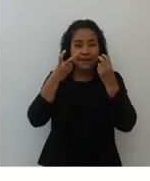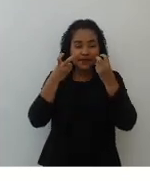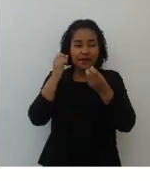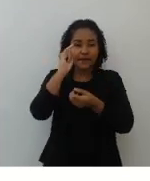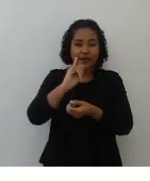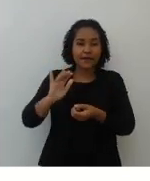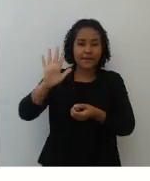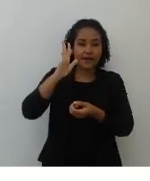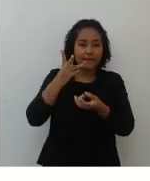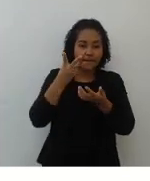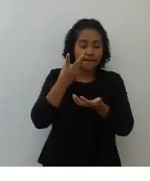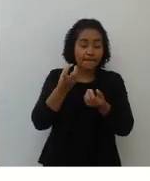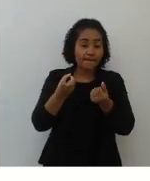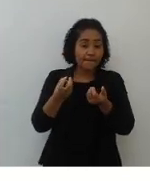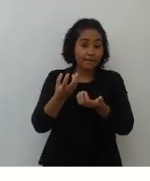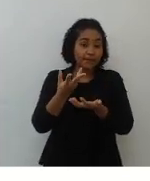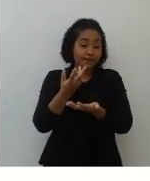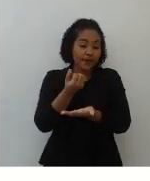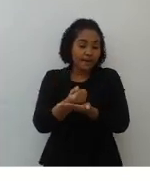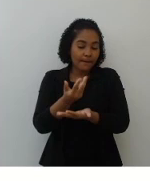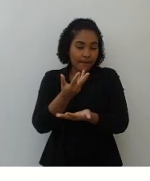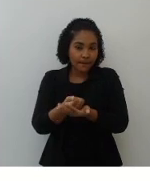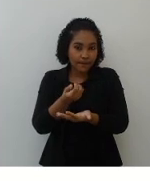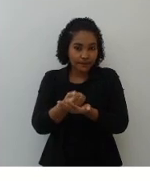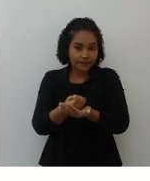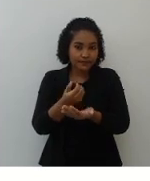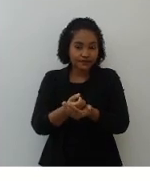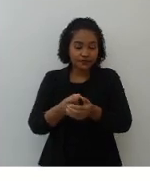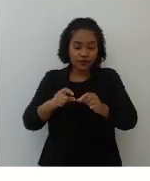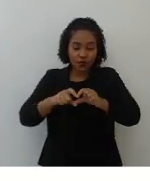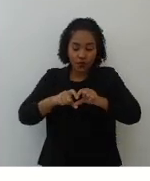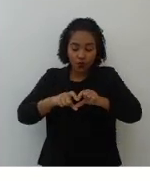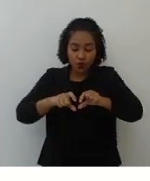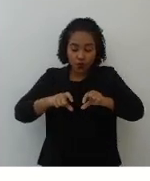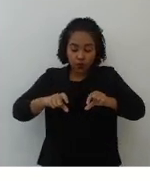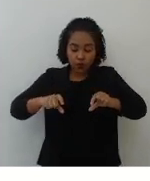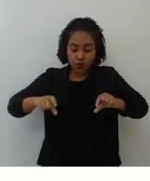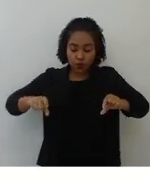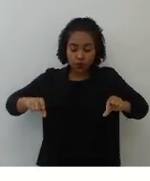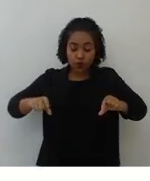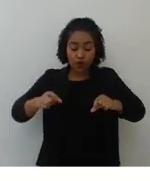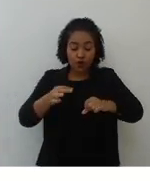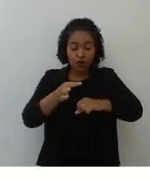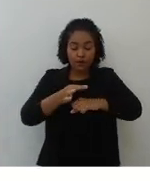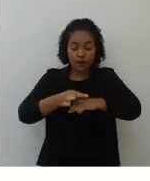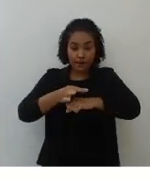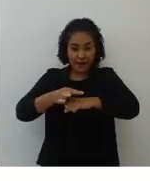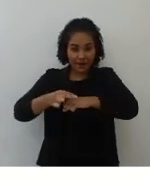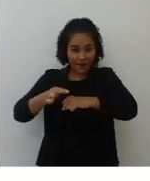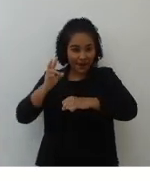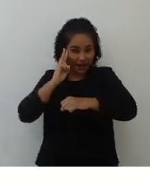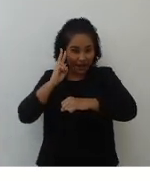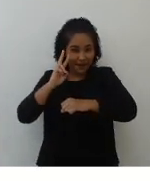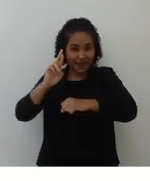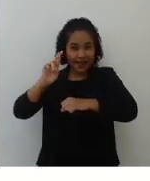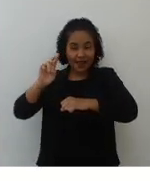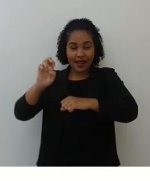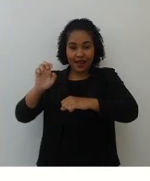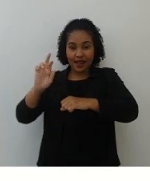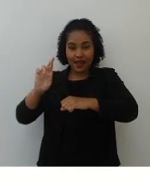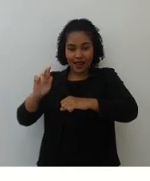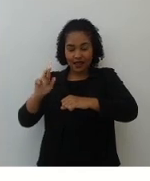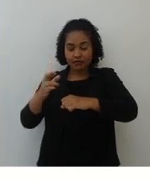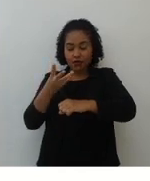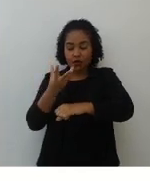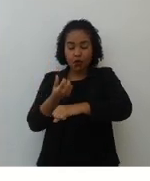ele pega as proteínas produzidas no retículo endoplasmático rugoso, pega essas proteínas,